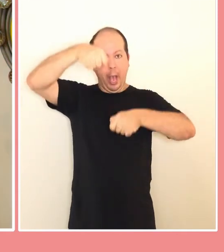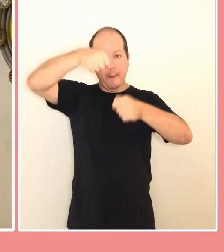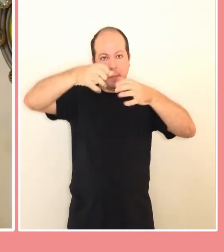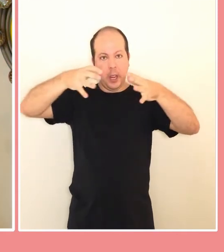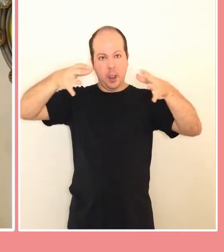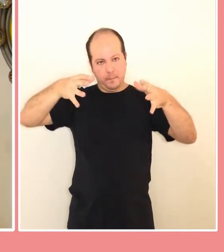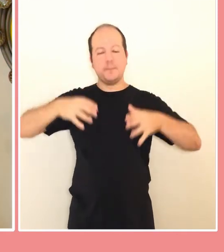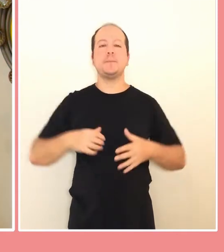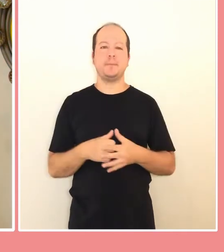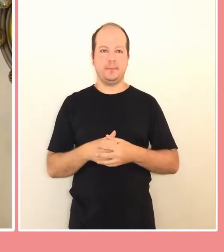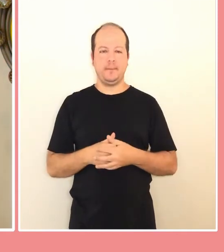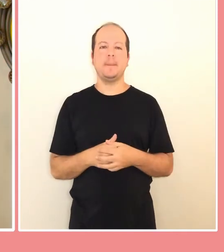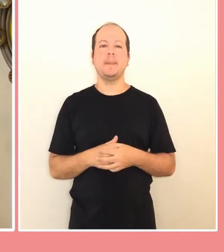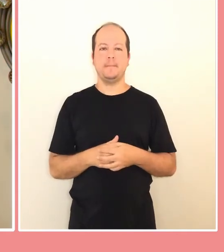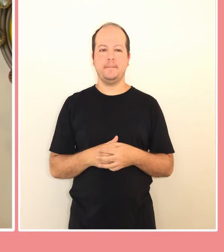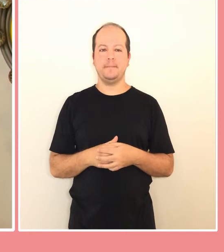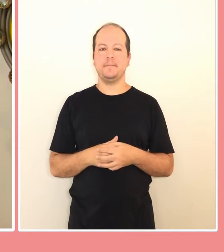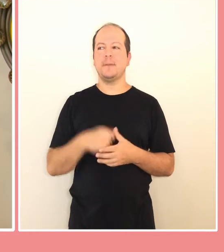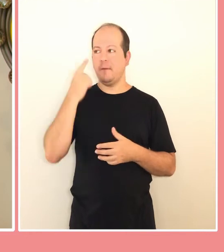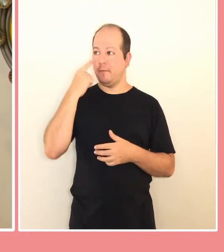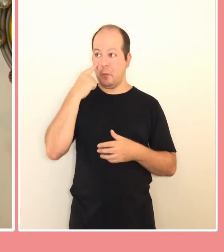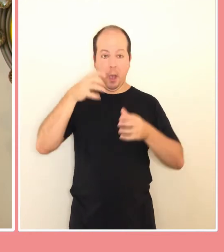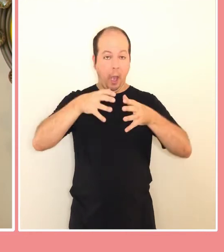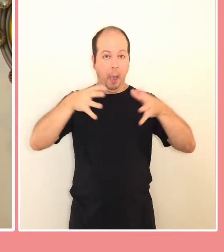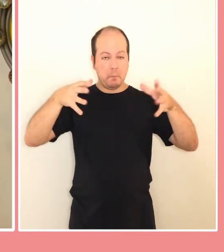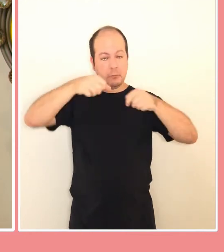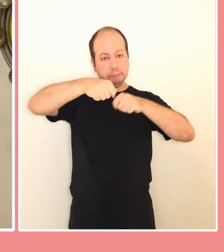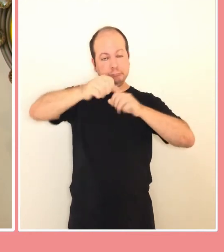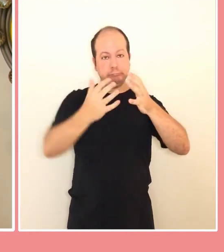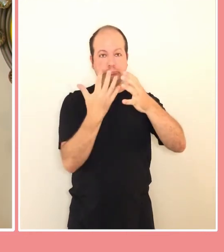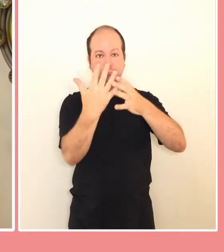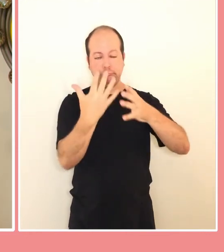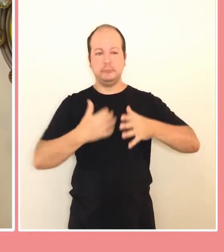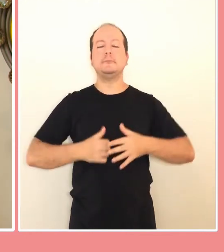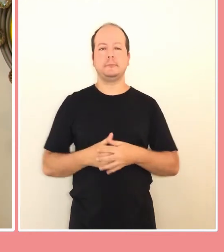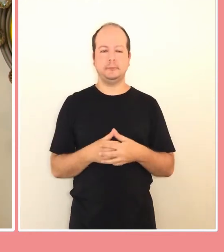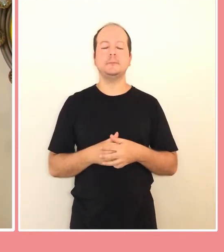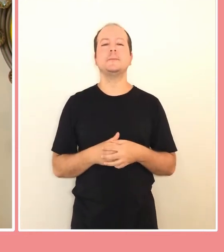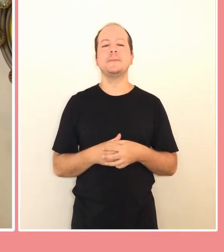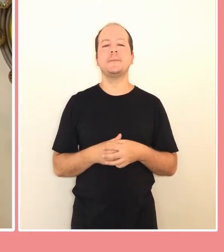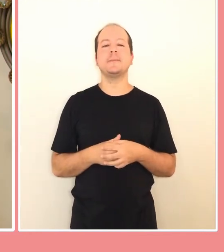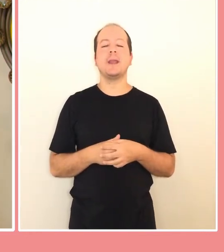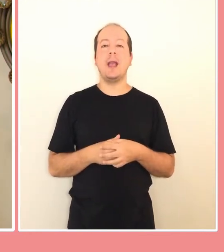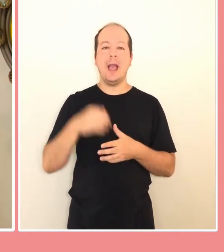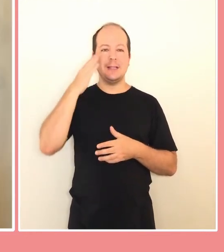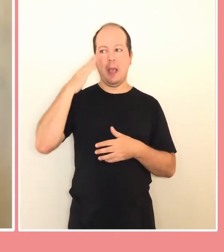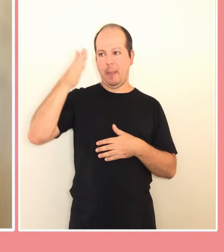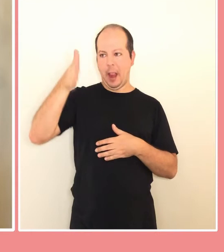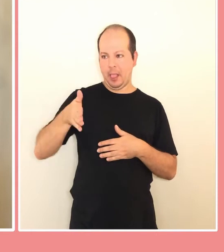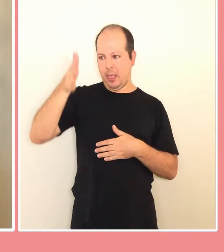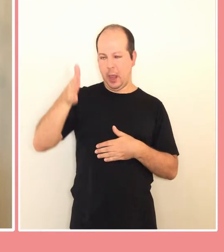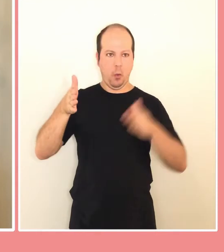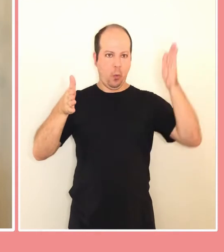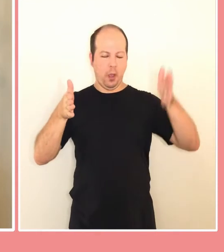toda, ó, deixar ela bem aberta, né? Então, essas laterais é